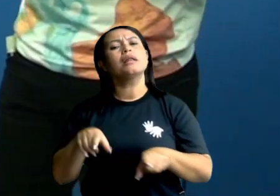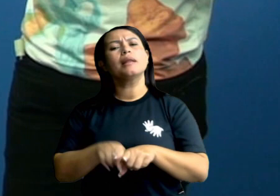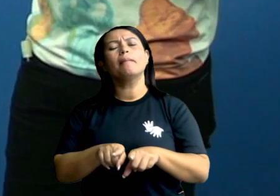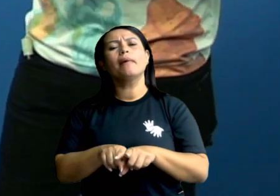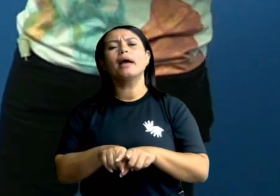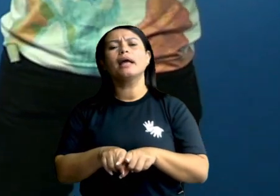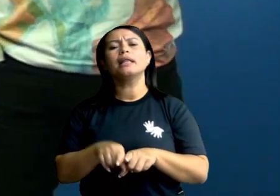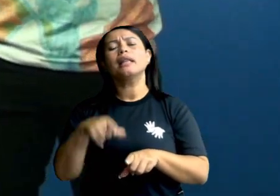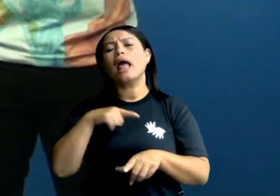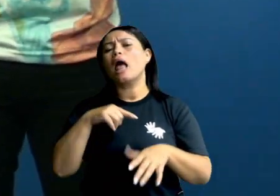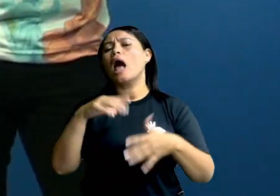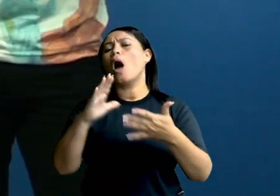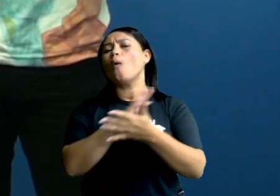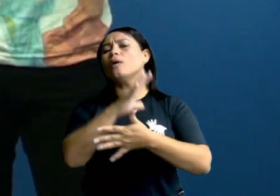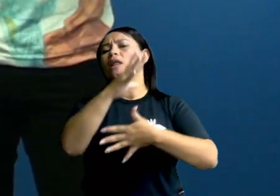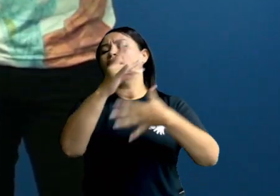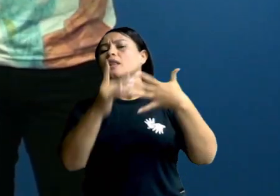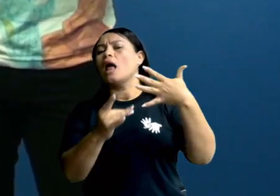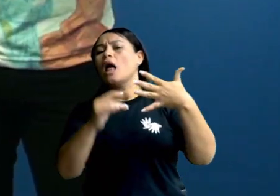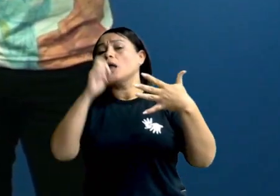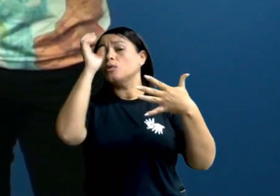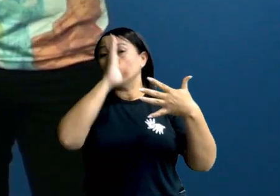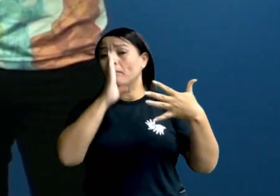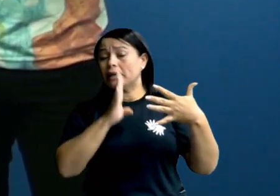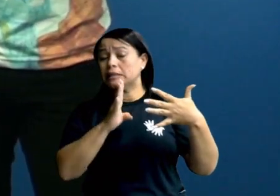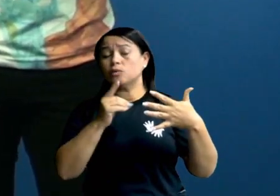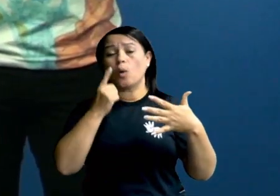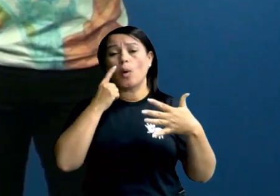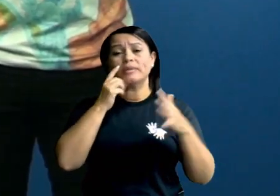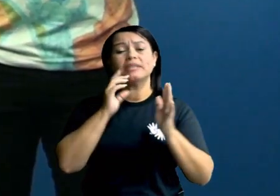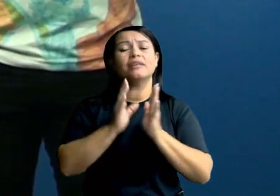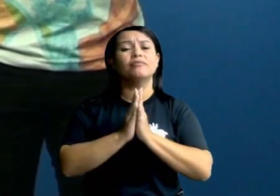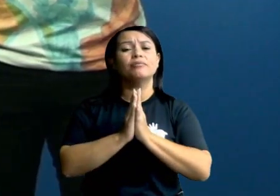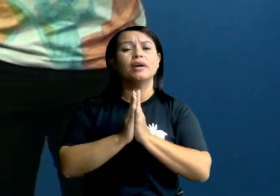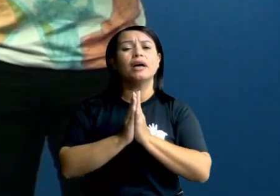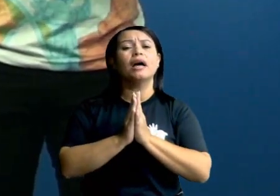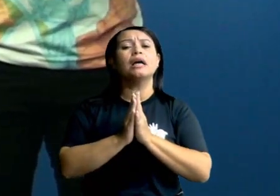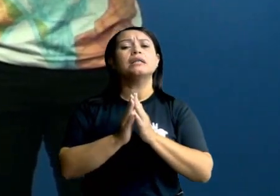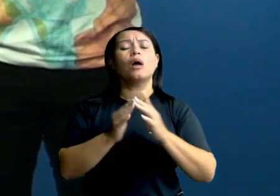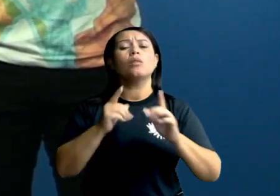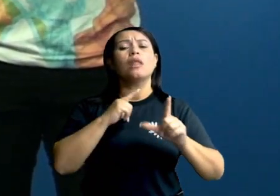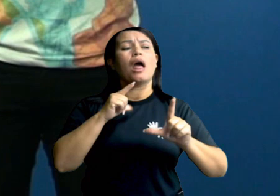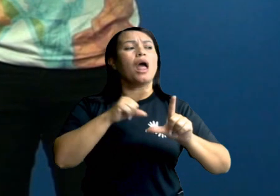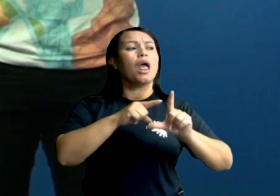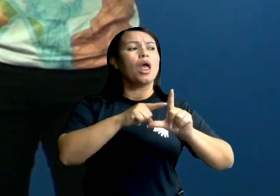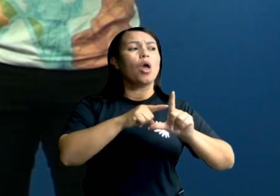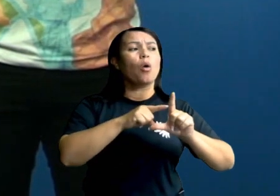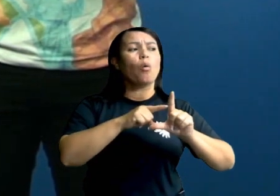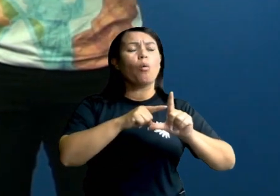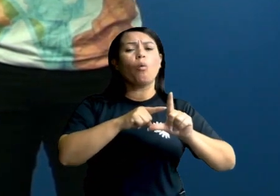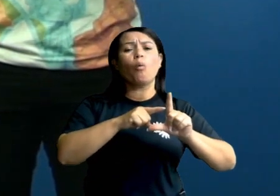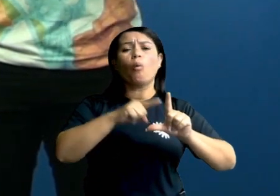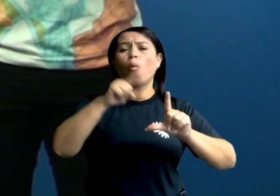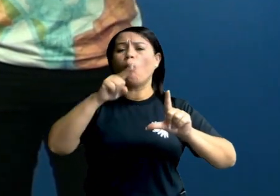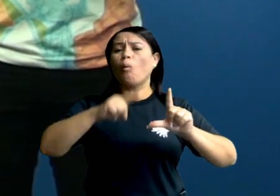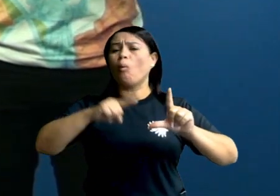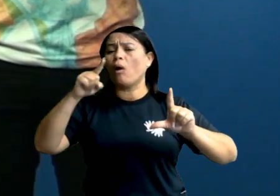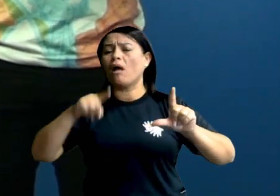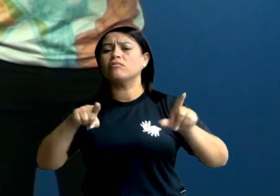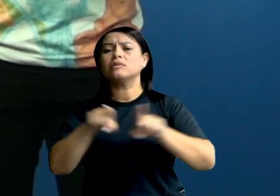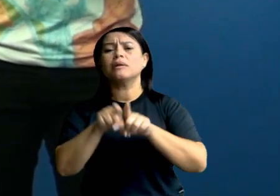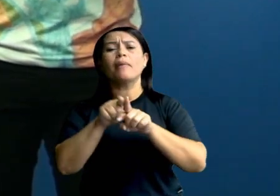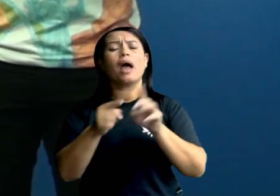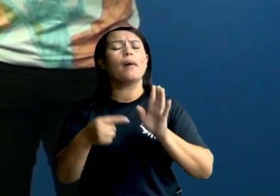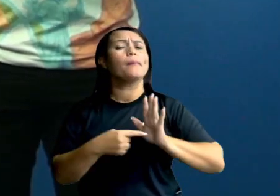do Brasil. Primeiro de tudo, o que vem a ser uma pirâmide etária, tá? A pirâmide etária é um gráfico que trata de questões relacionadas